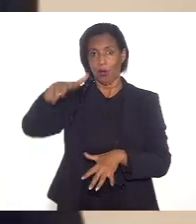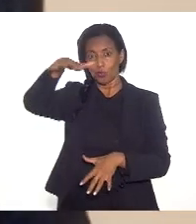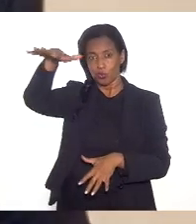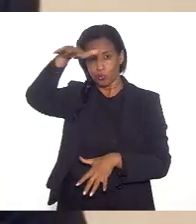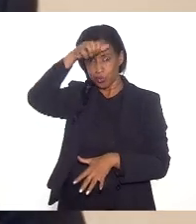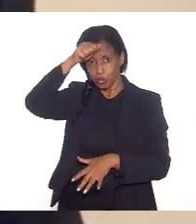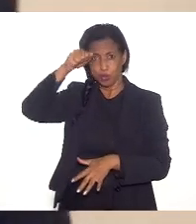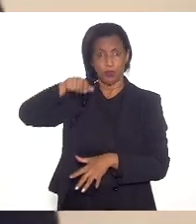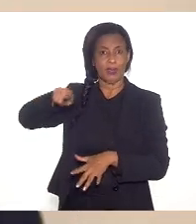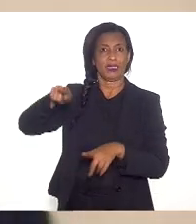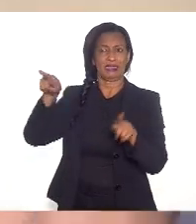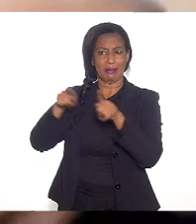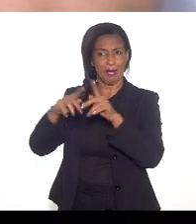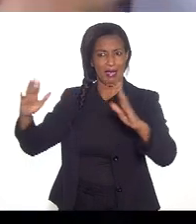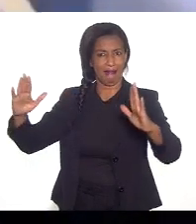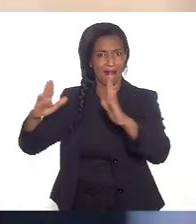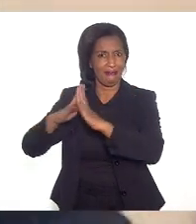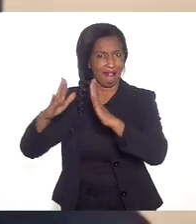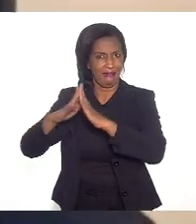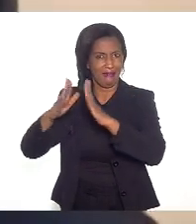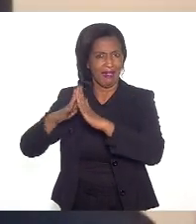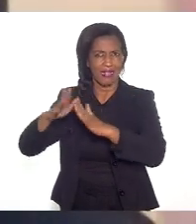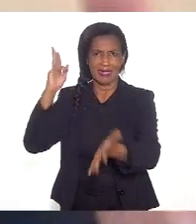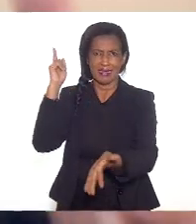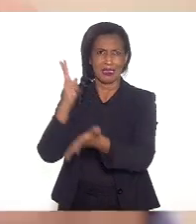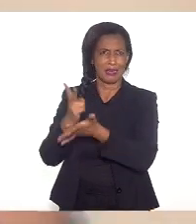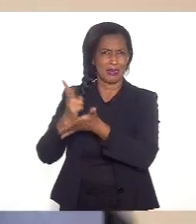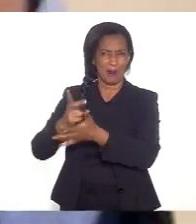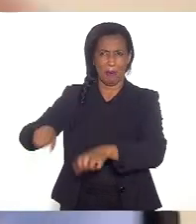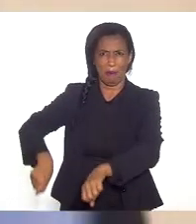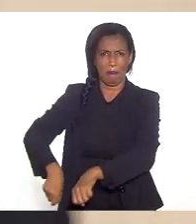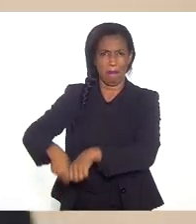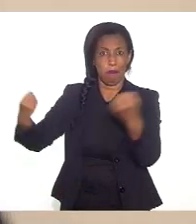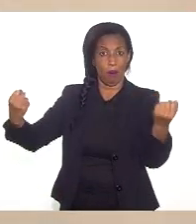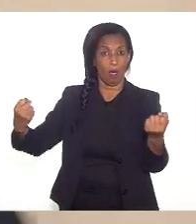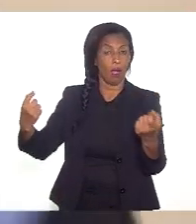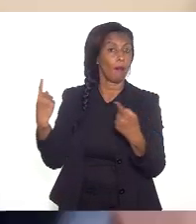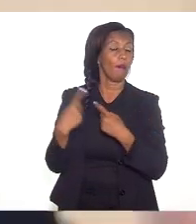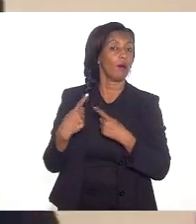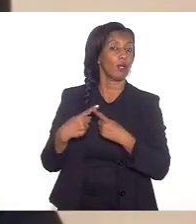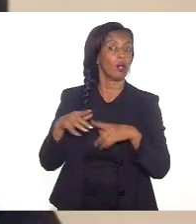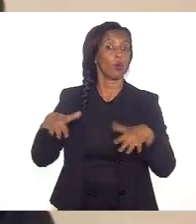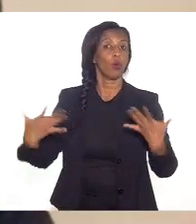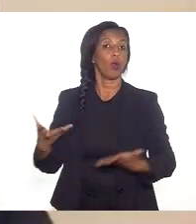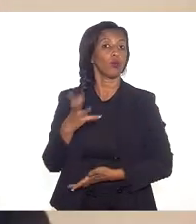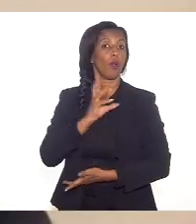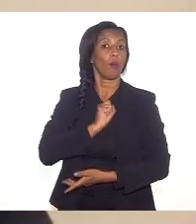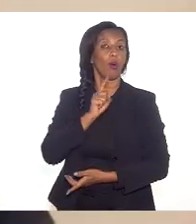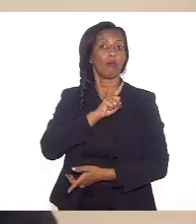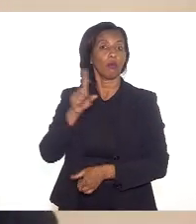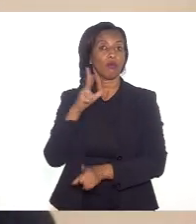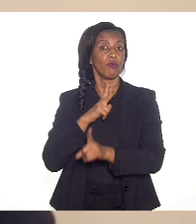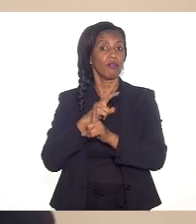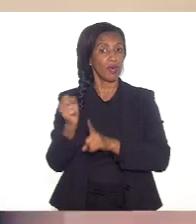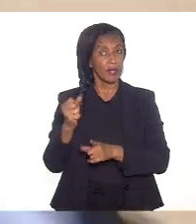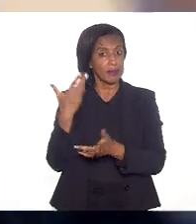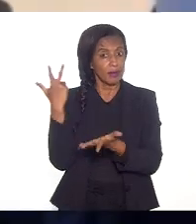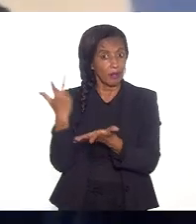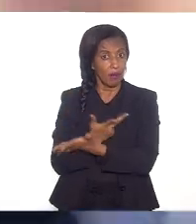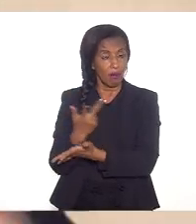terreiros de candomblé são vilipendiados. Quando o amor não vence, é isso que acontece.